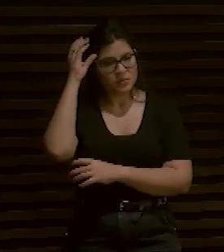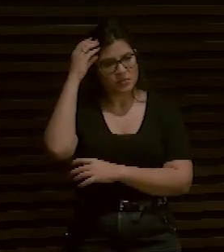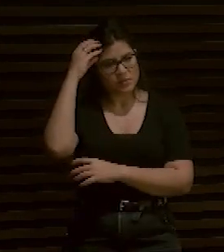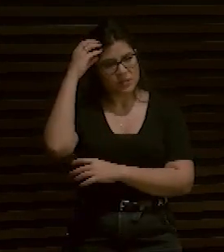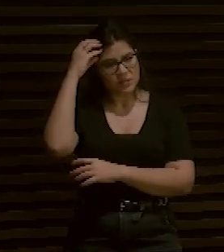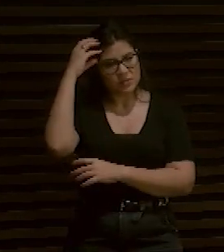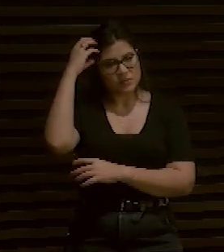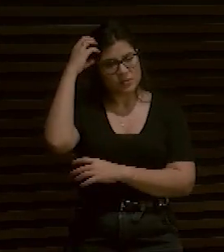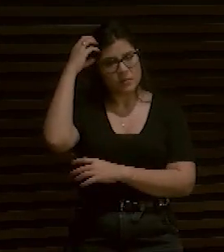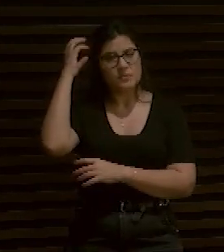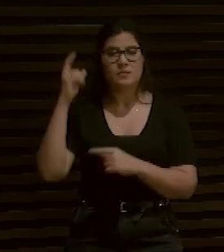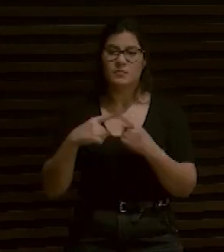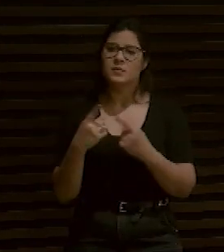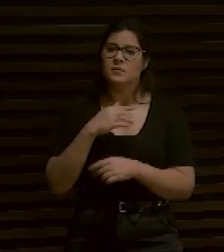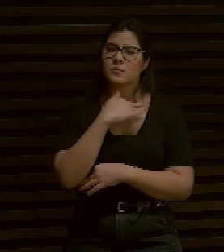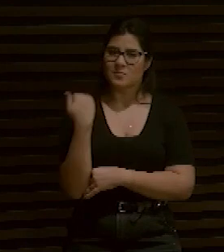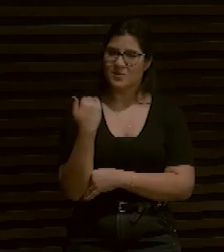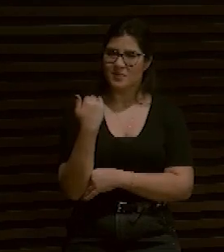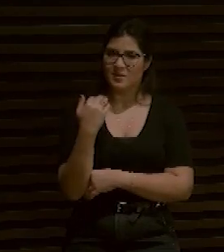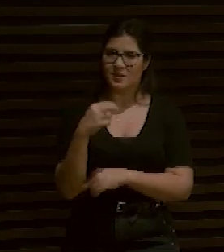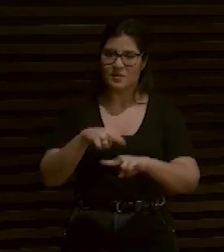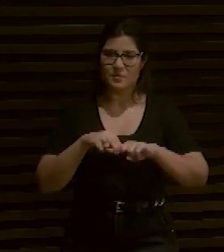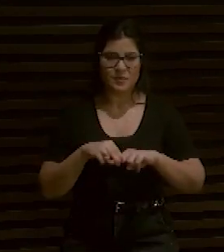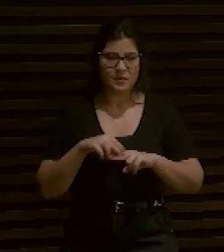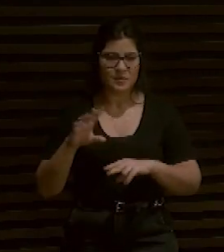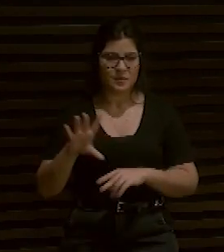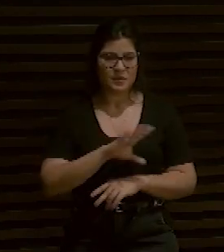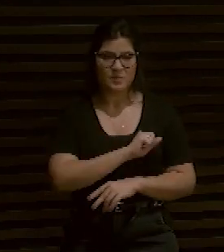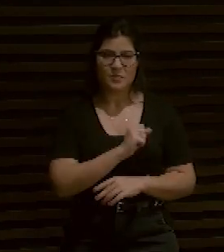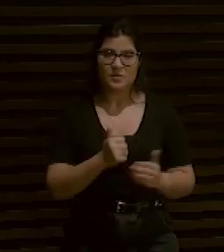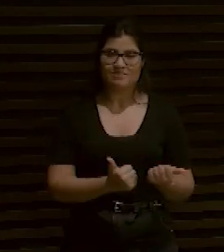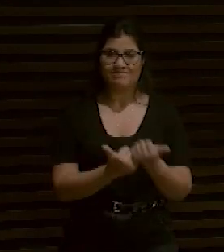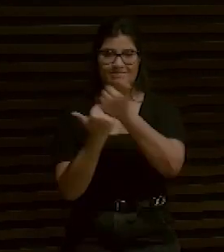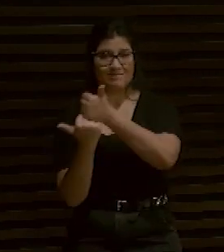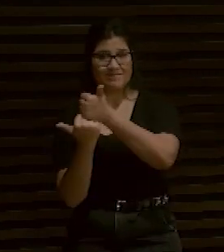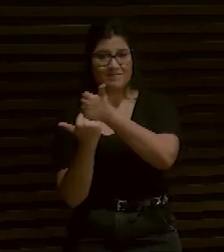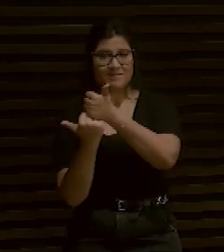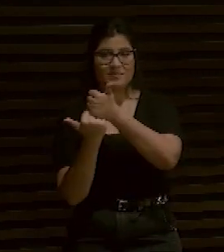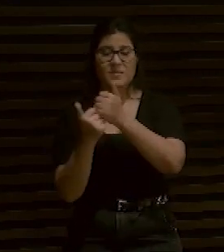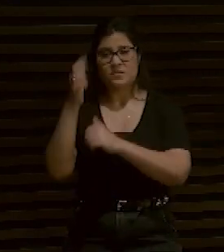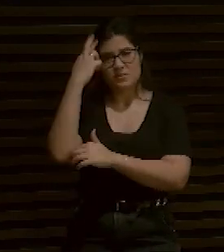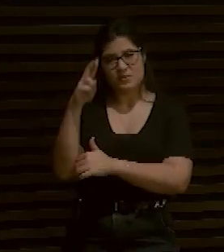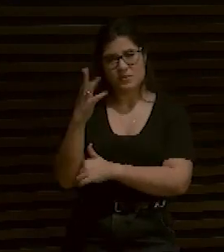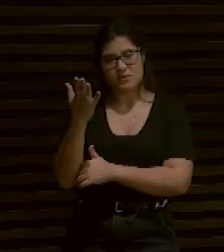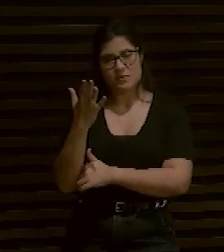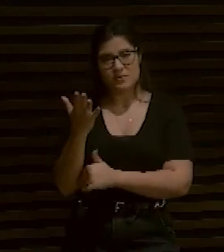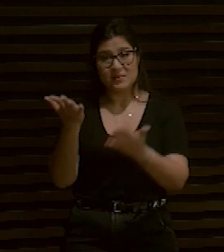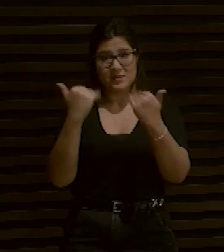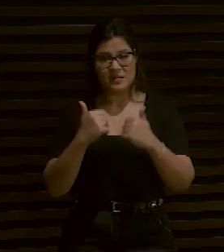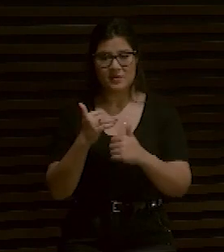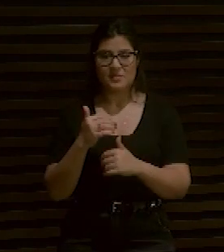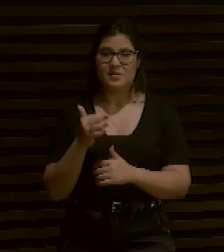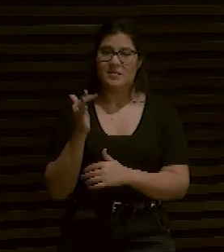Eu vou morrer no lugar deles. Por amor. Por amor aos que o Senhor me deu, eu vou até o fim por